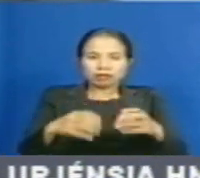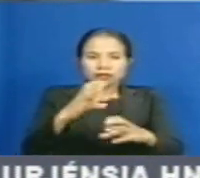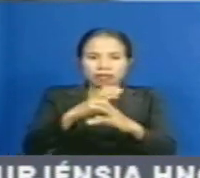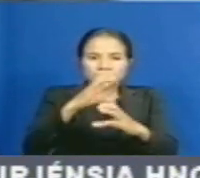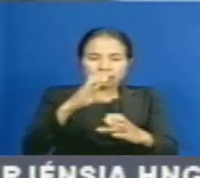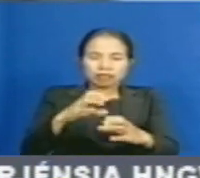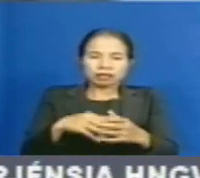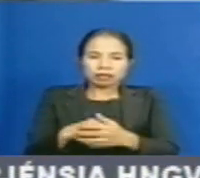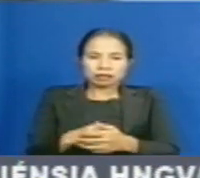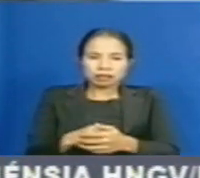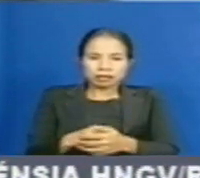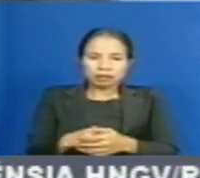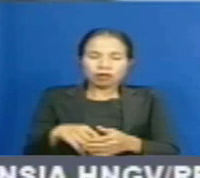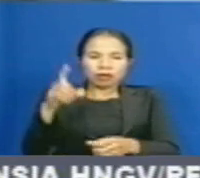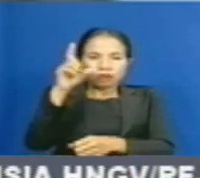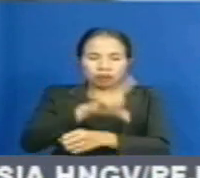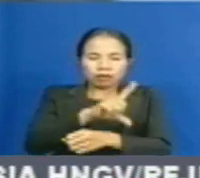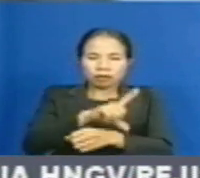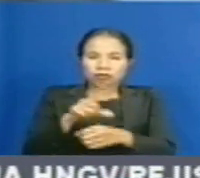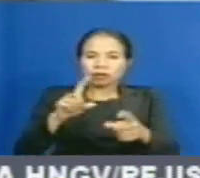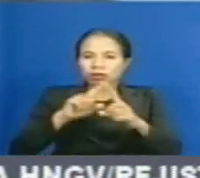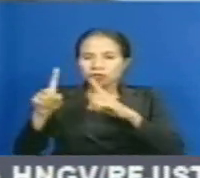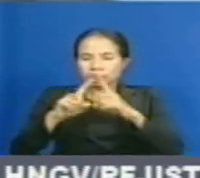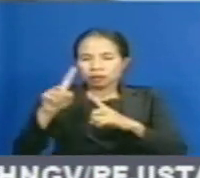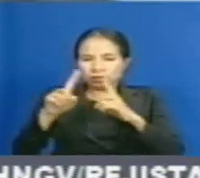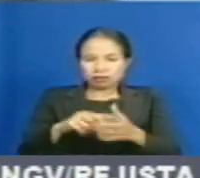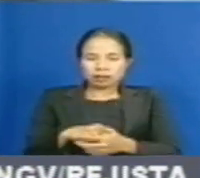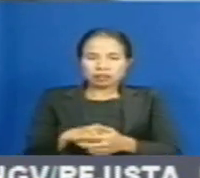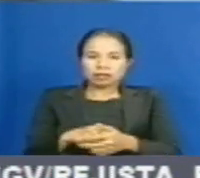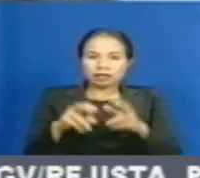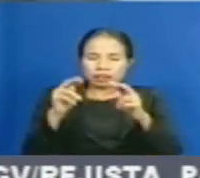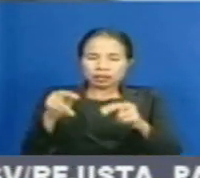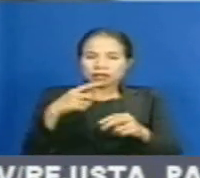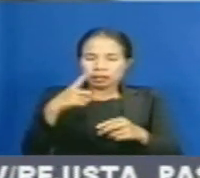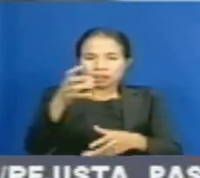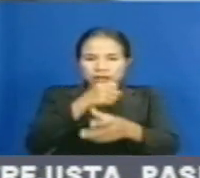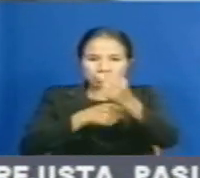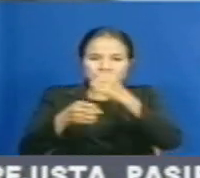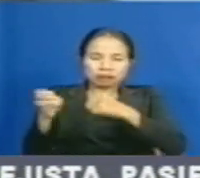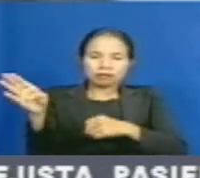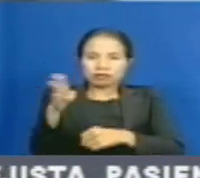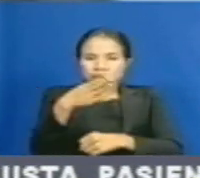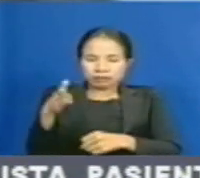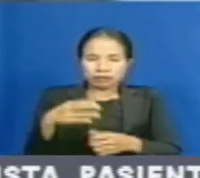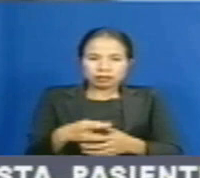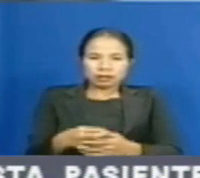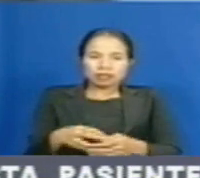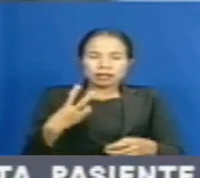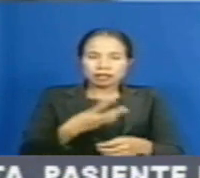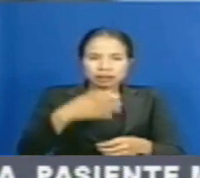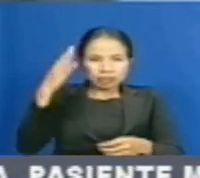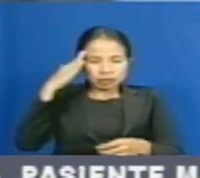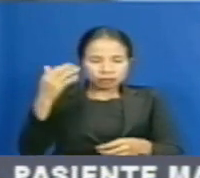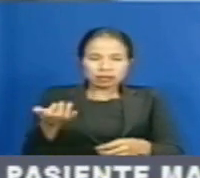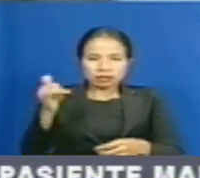ba aviso lor loron Saitama uma aviso temos la to tengi tuun baharu ka sira sa ma kuen sa ita hanu kata sira